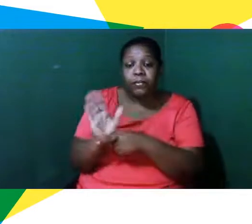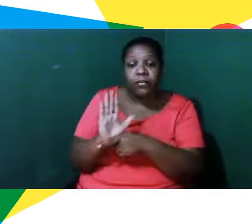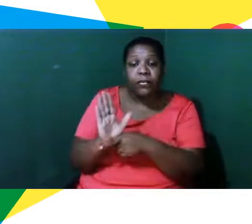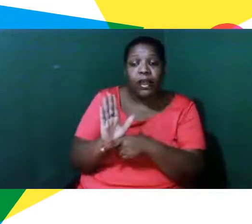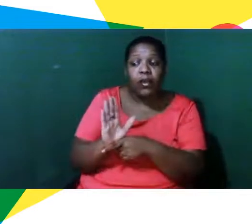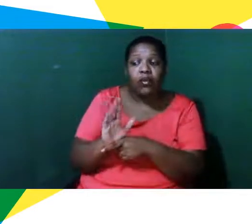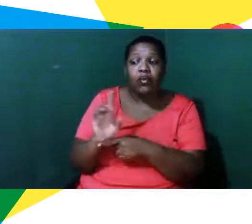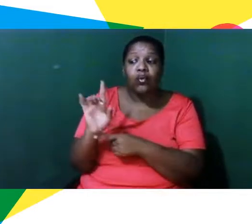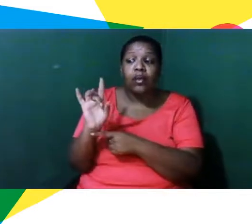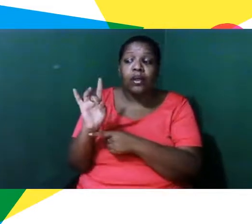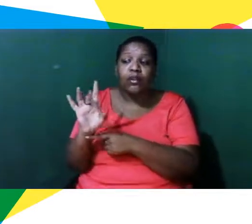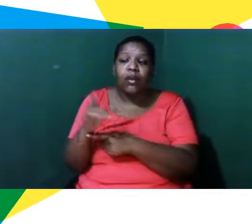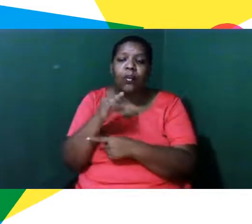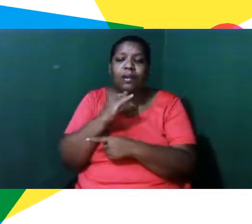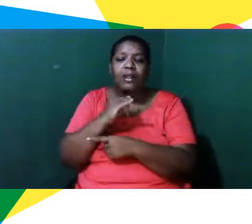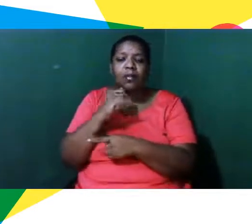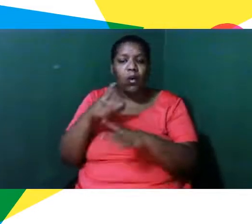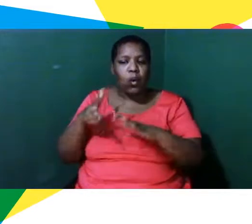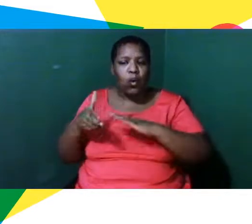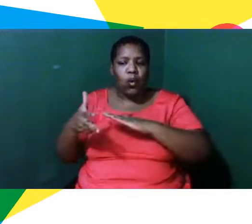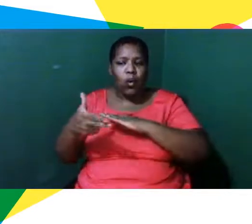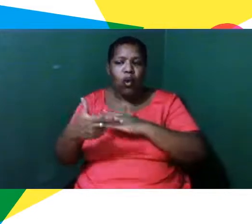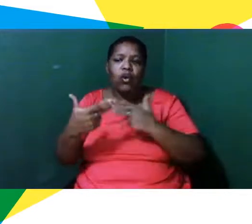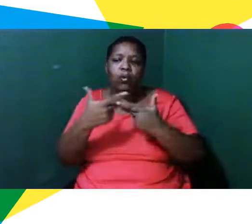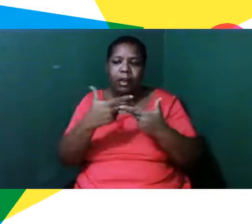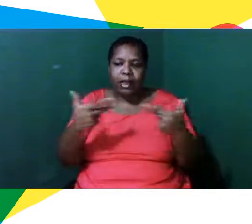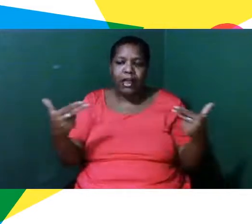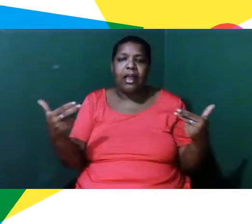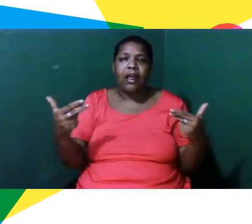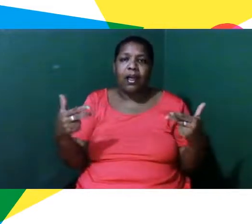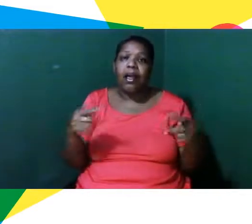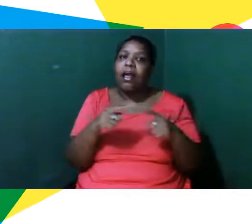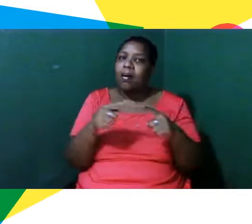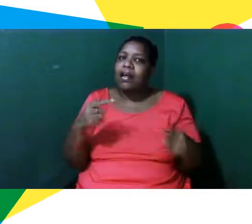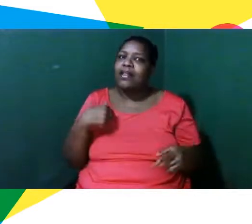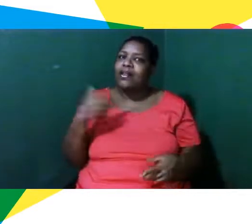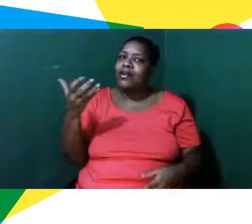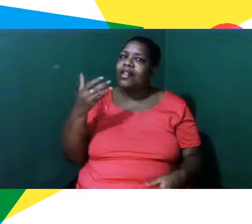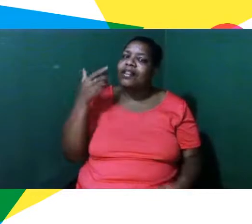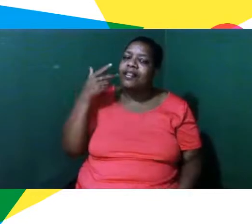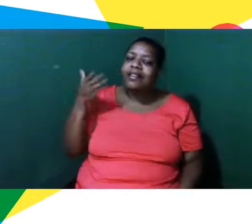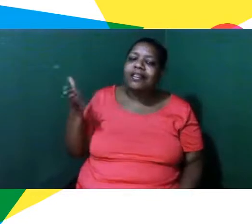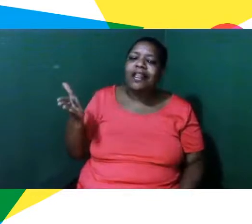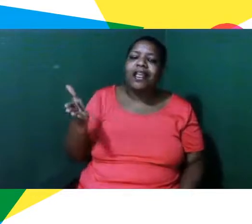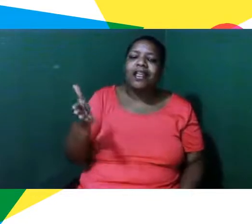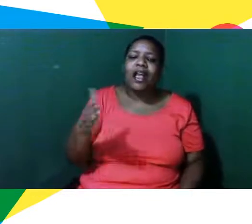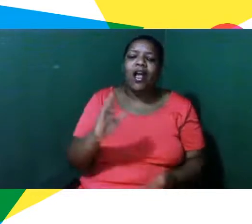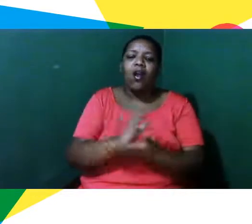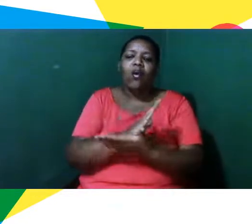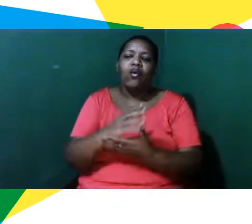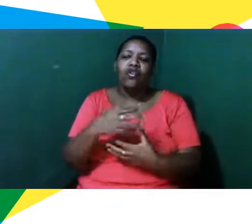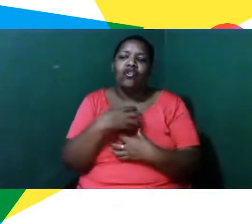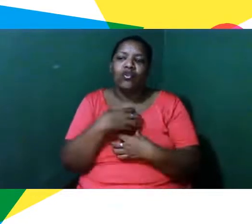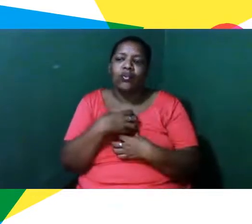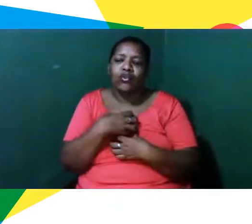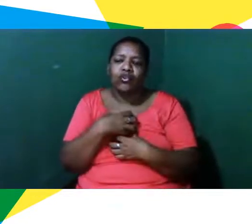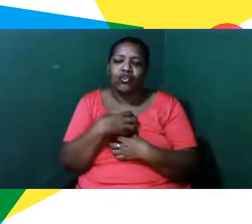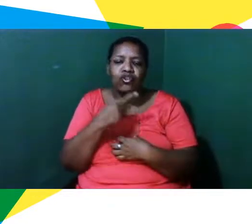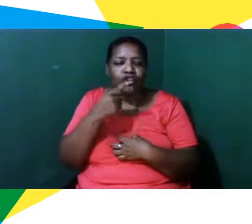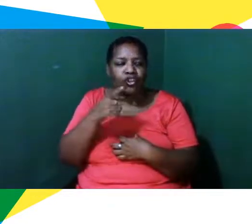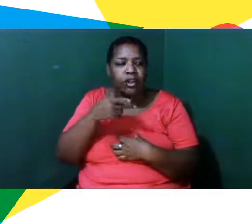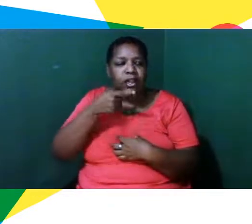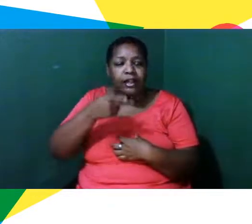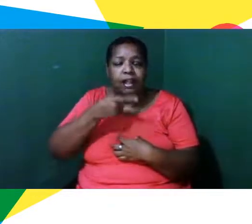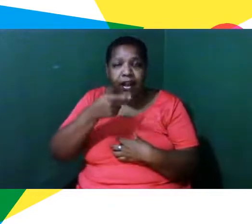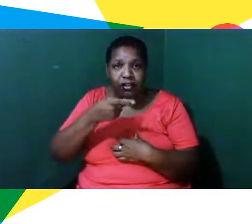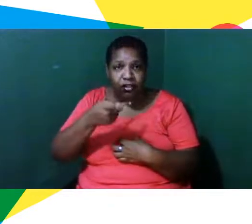não só ele tem muito corte muito material mas eu quis trazer algum tipo de narrativa